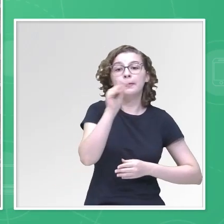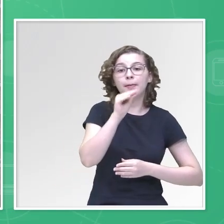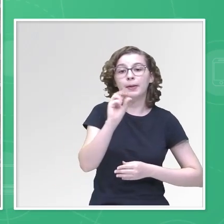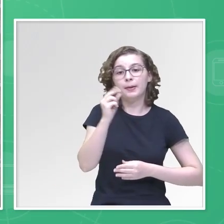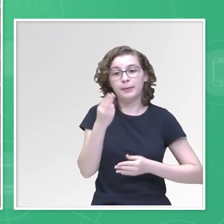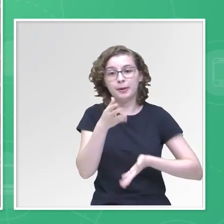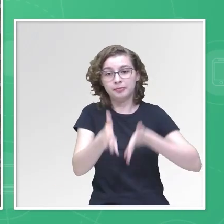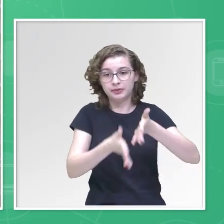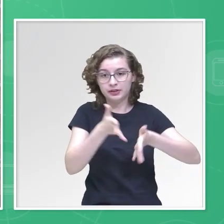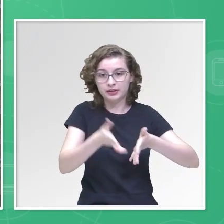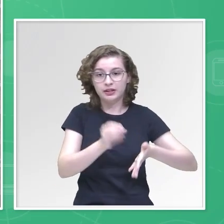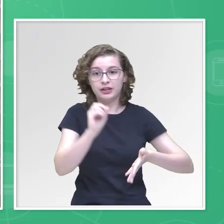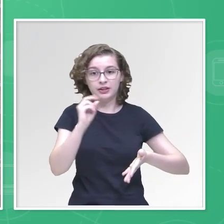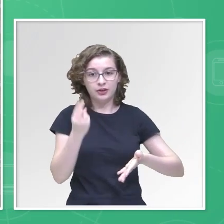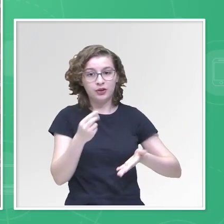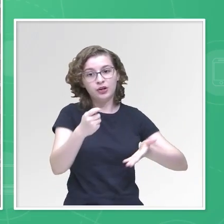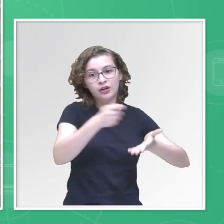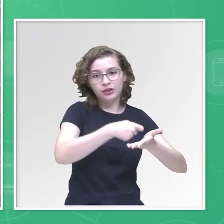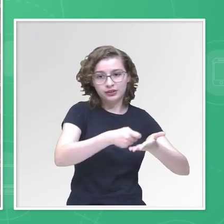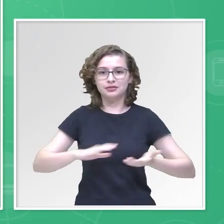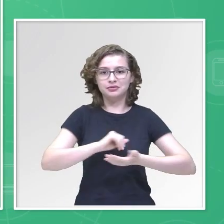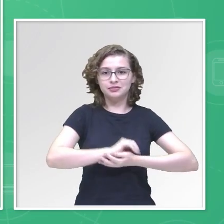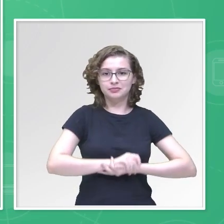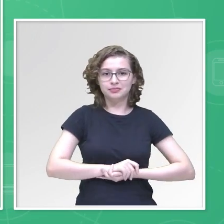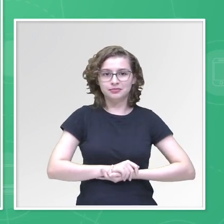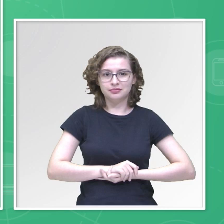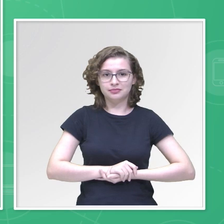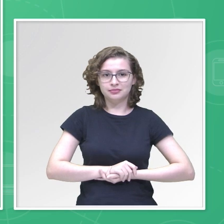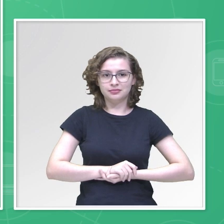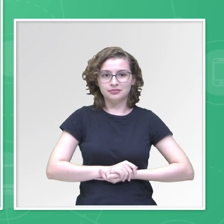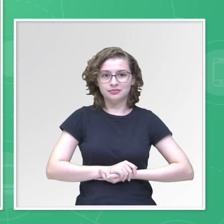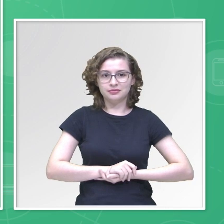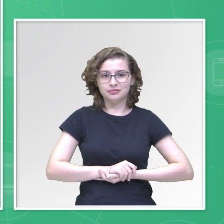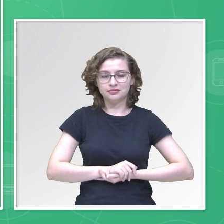vamos para a nossa dinâmica local interativa